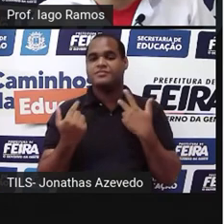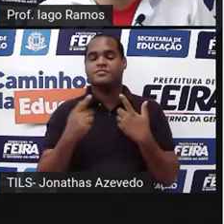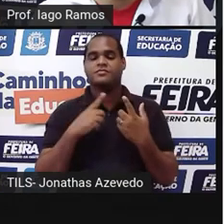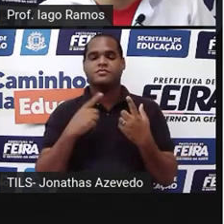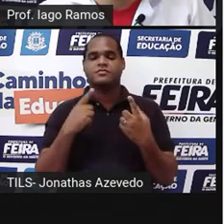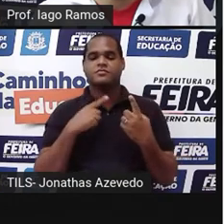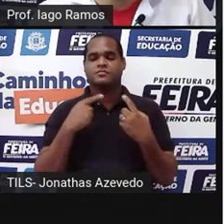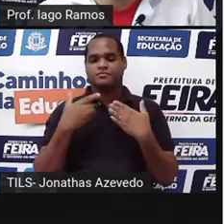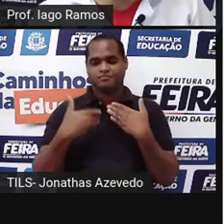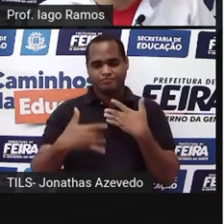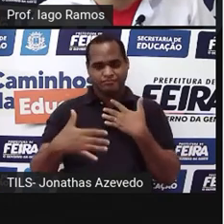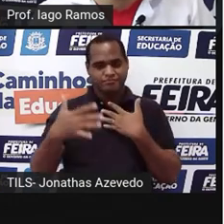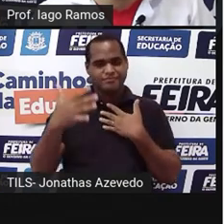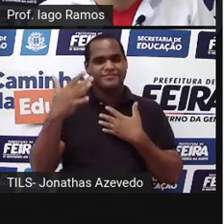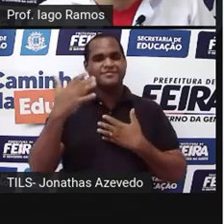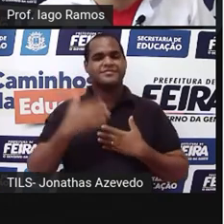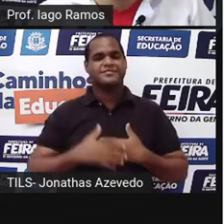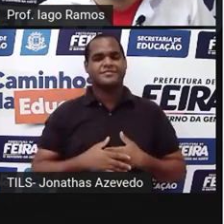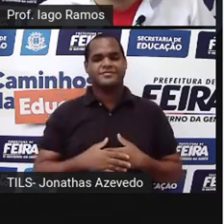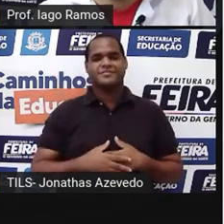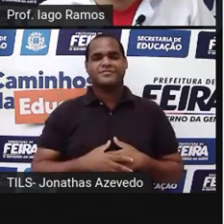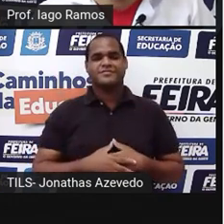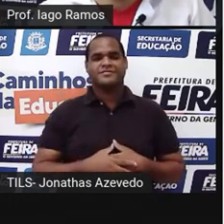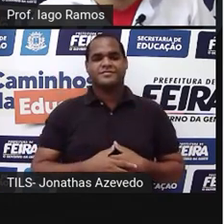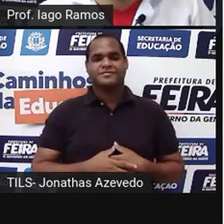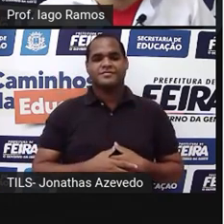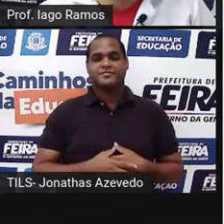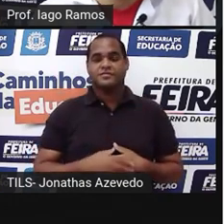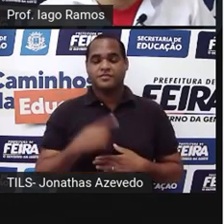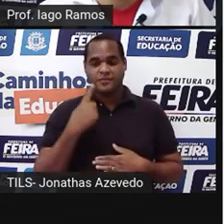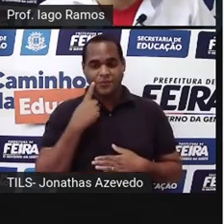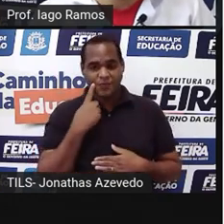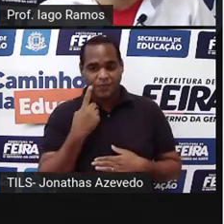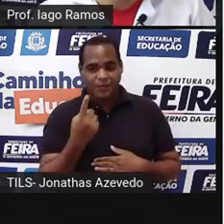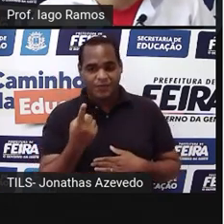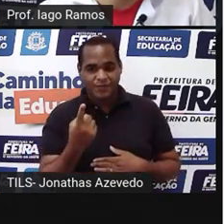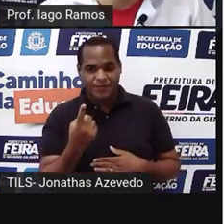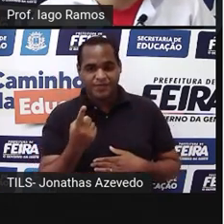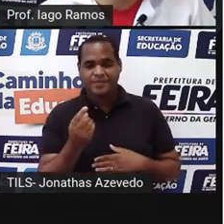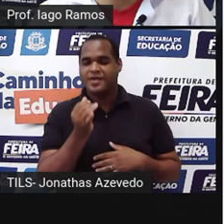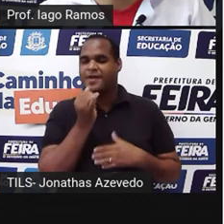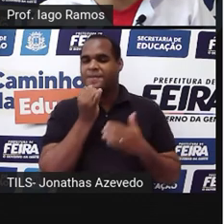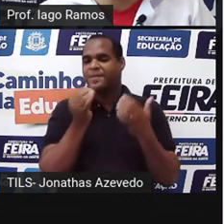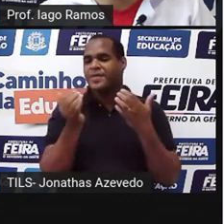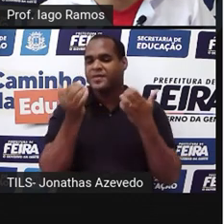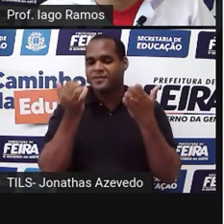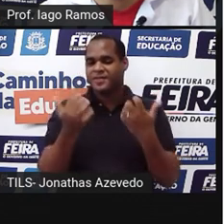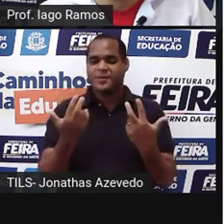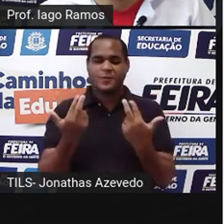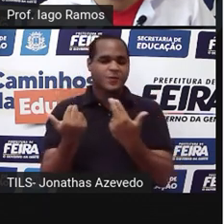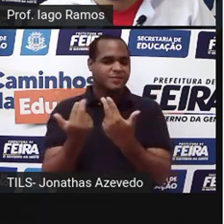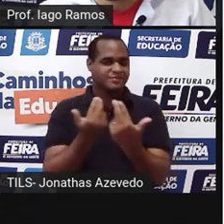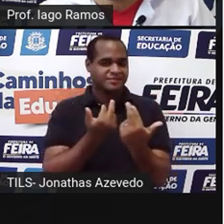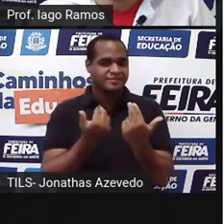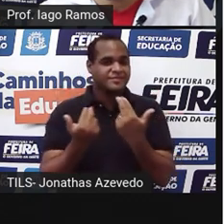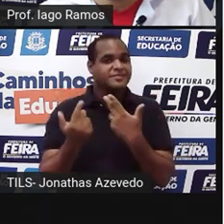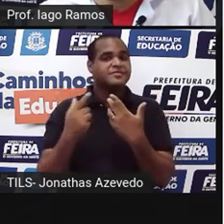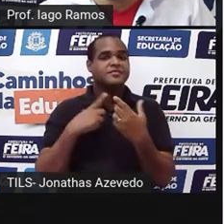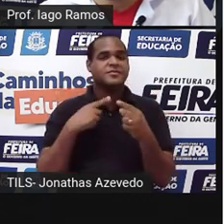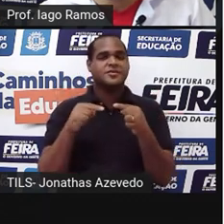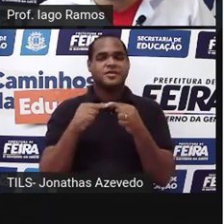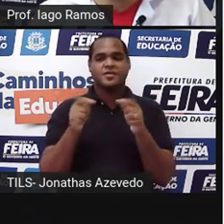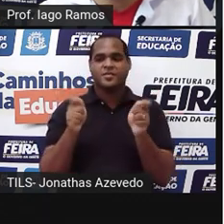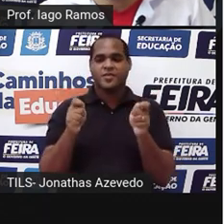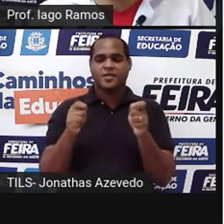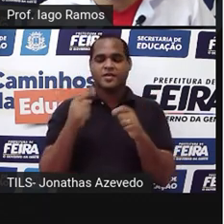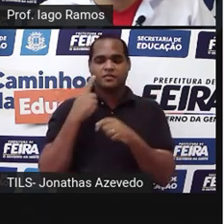vamos dar uma adiantadazinha aqui, ó. Tá vendo ali os ângulos correspondentes todos iguais? Agora a gente